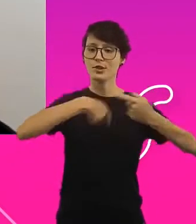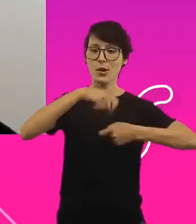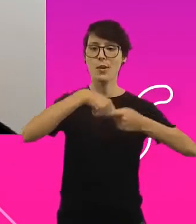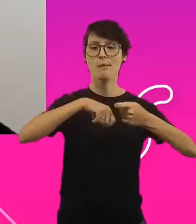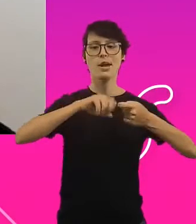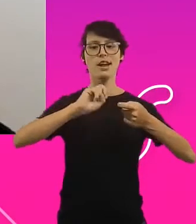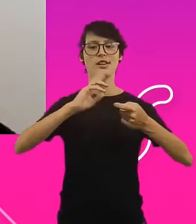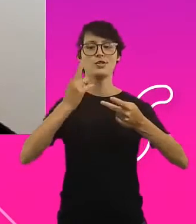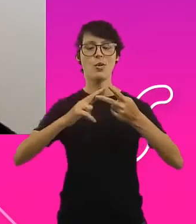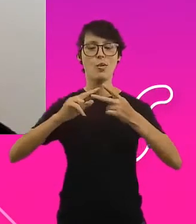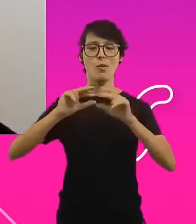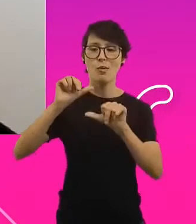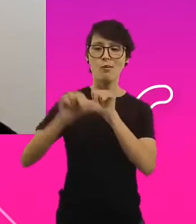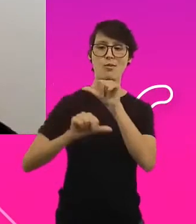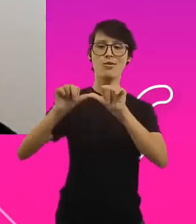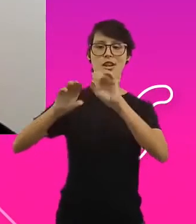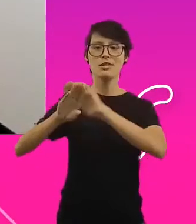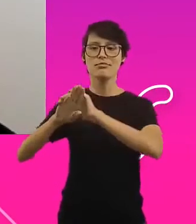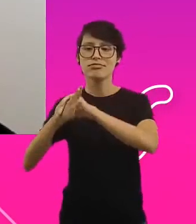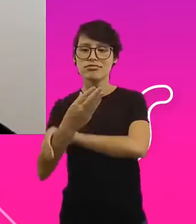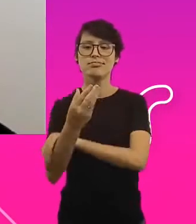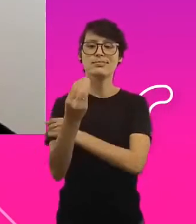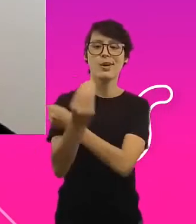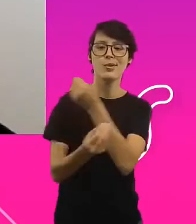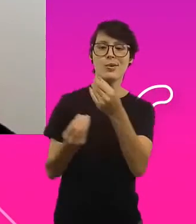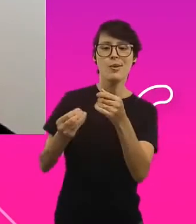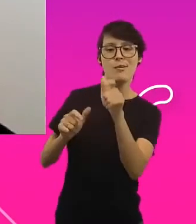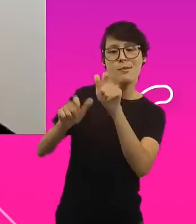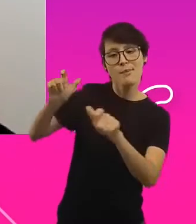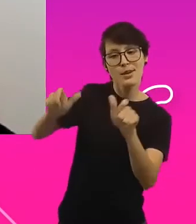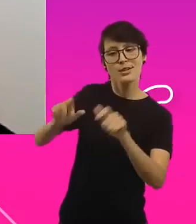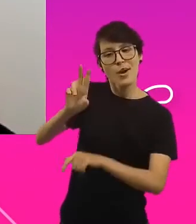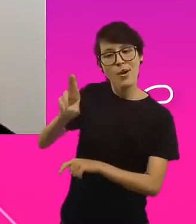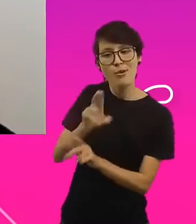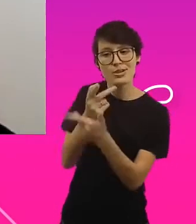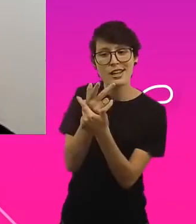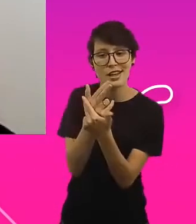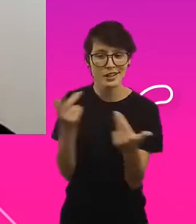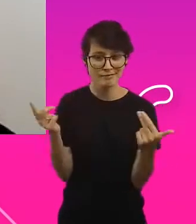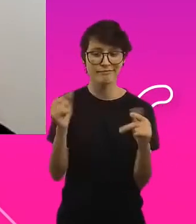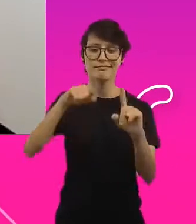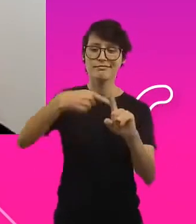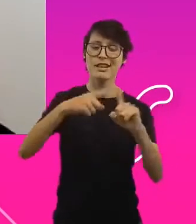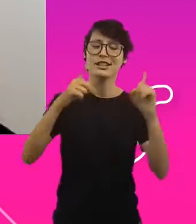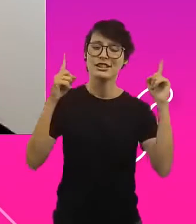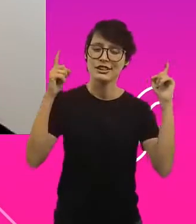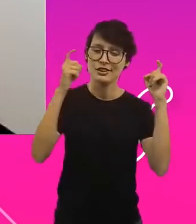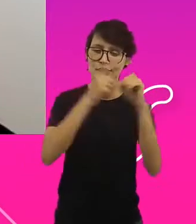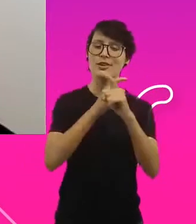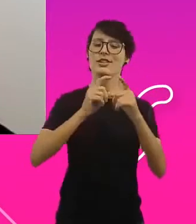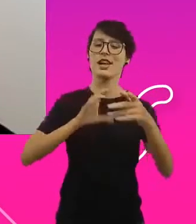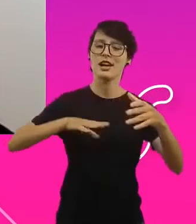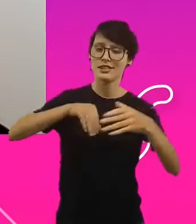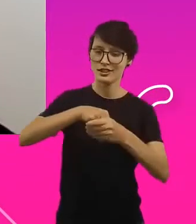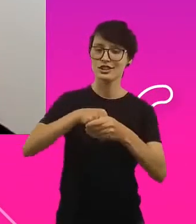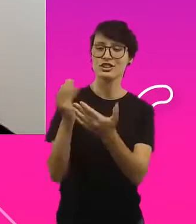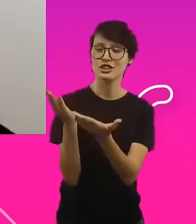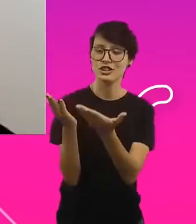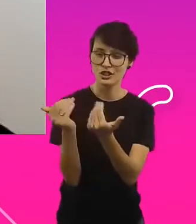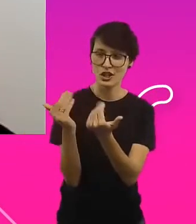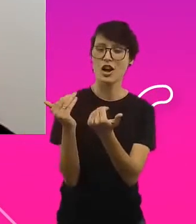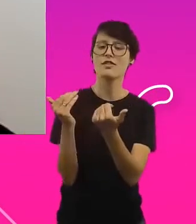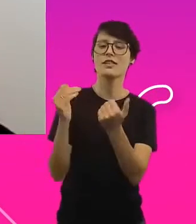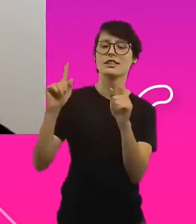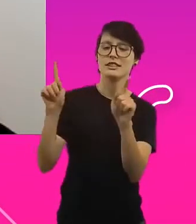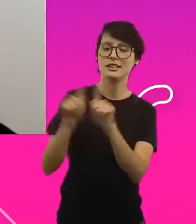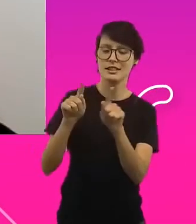mudança nos hábitos de consumo da população, a dificuldade de inserção de jovens e a diminuição